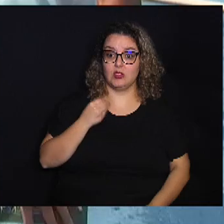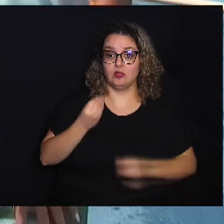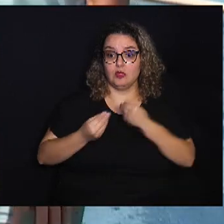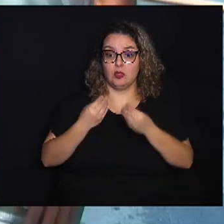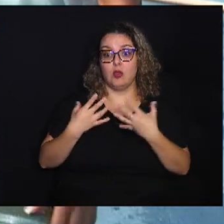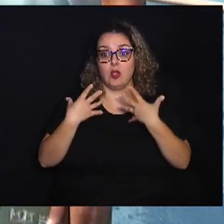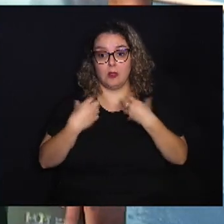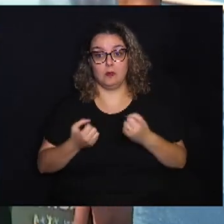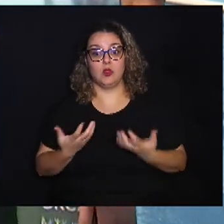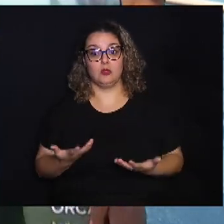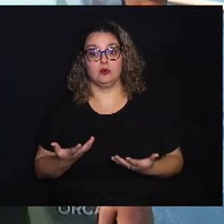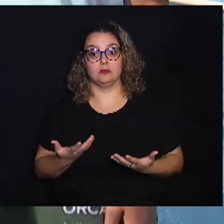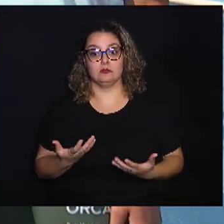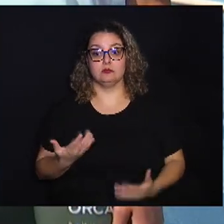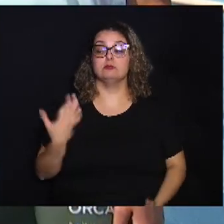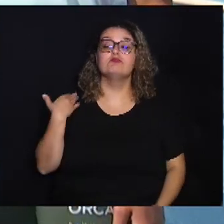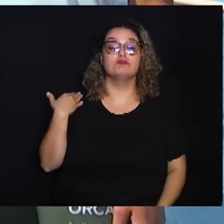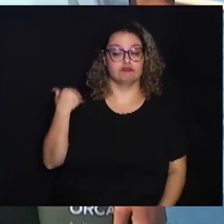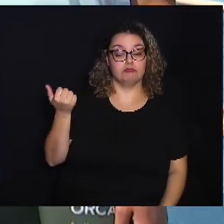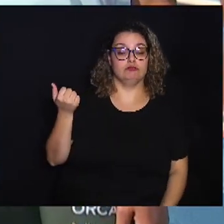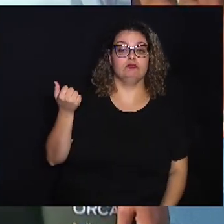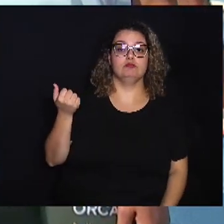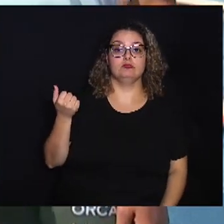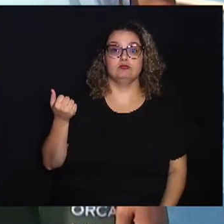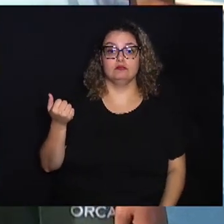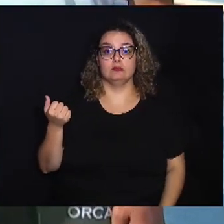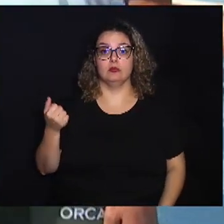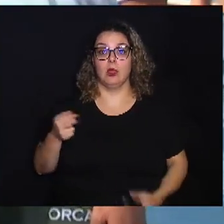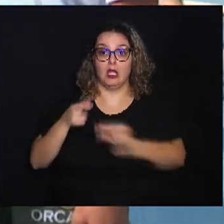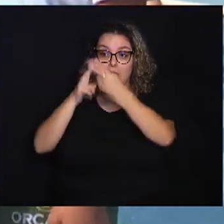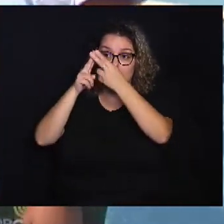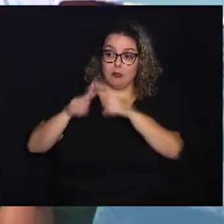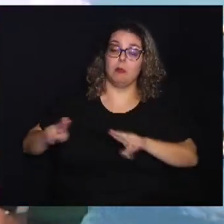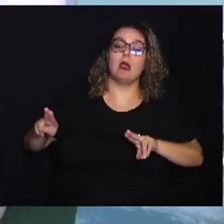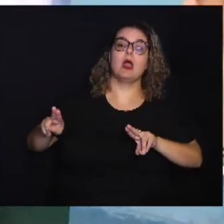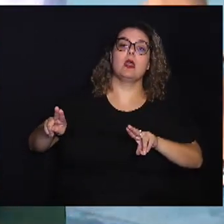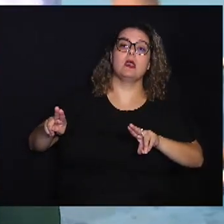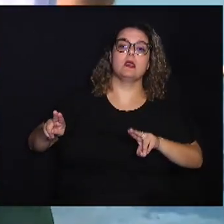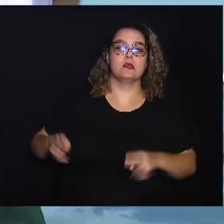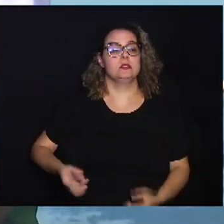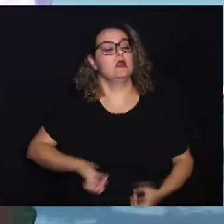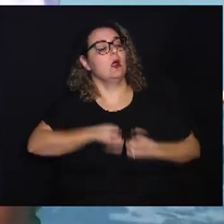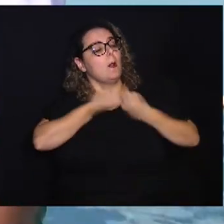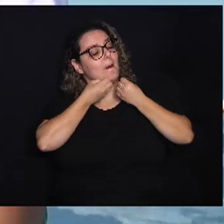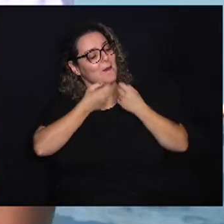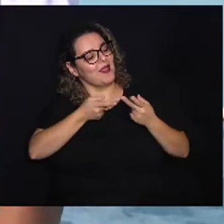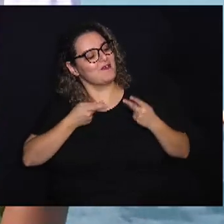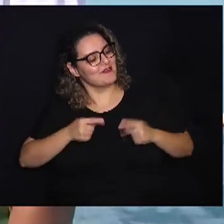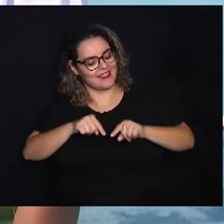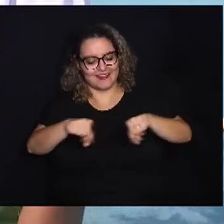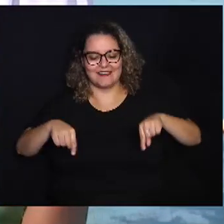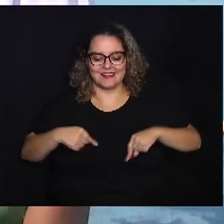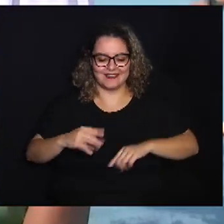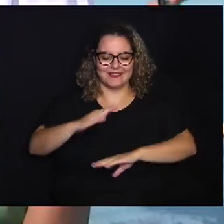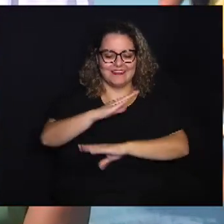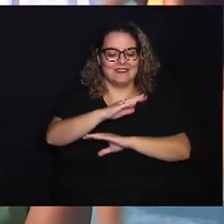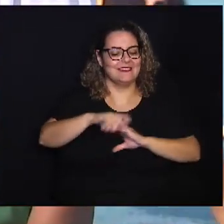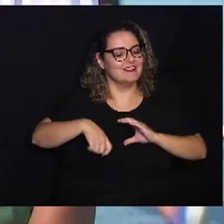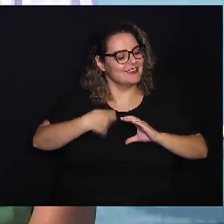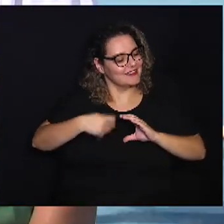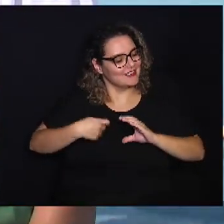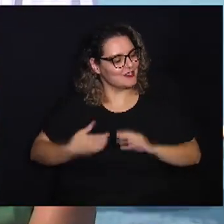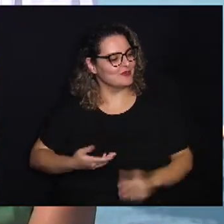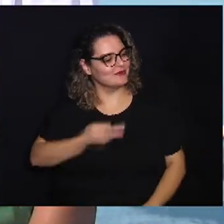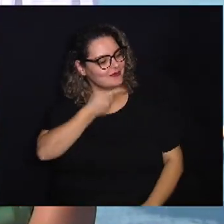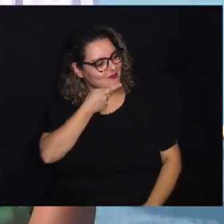aí essa convocação para Paris, né? Tiffany, seja bem-vinda ao Estúdio Câmara, muito boa tarde para você.